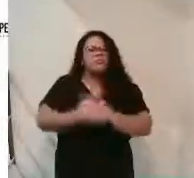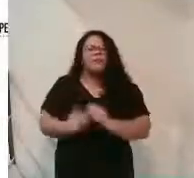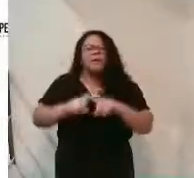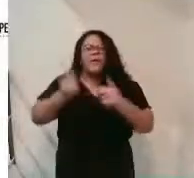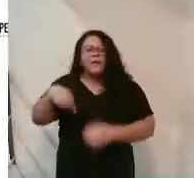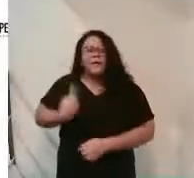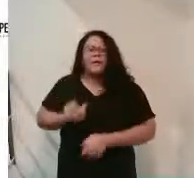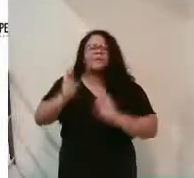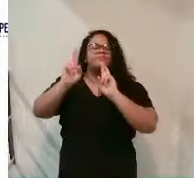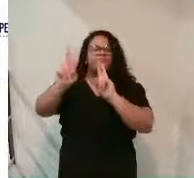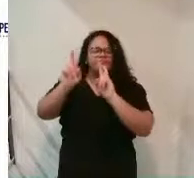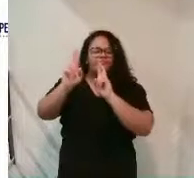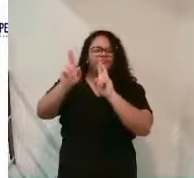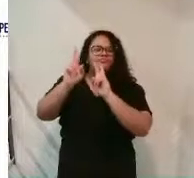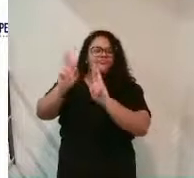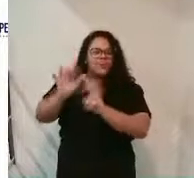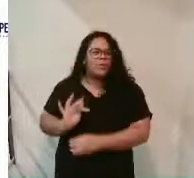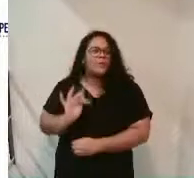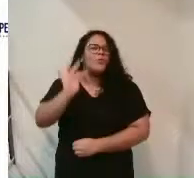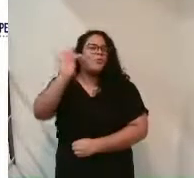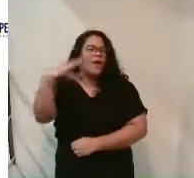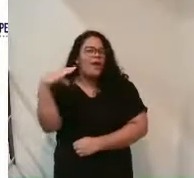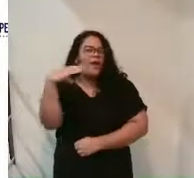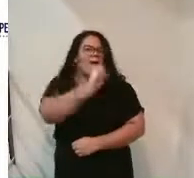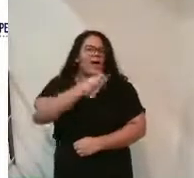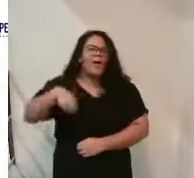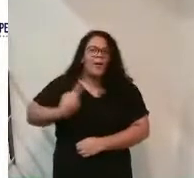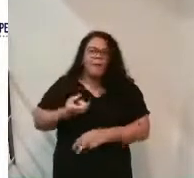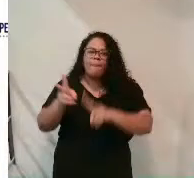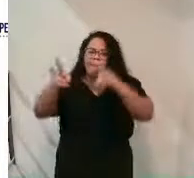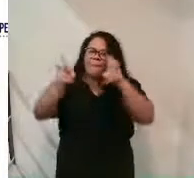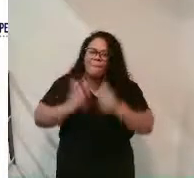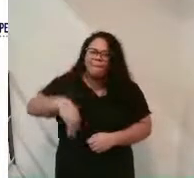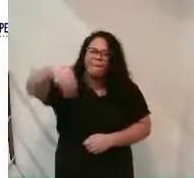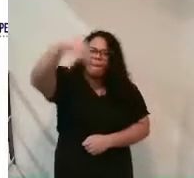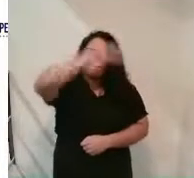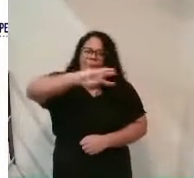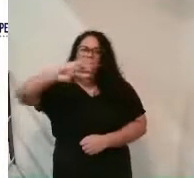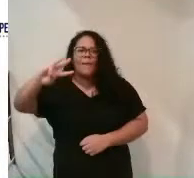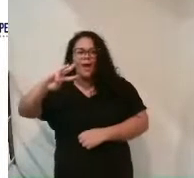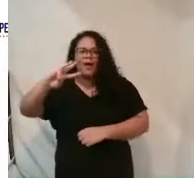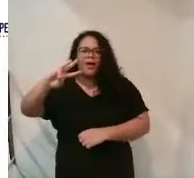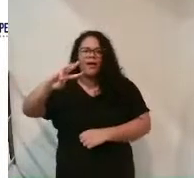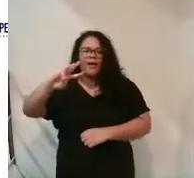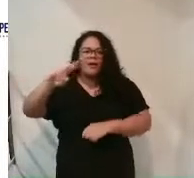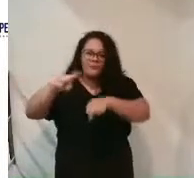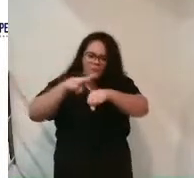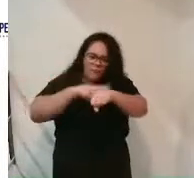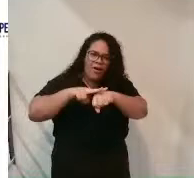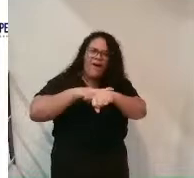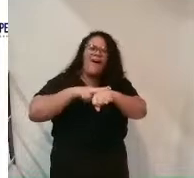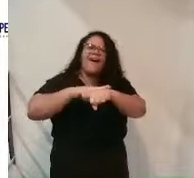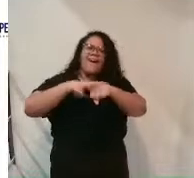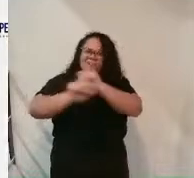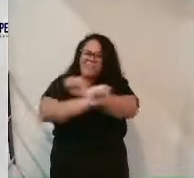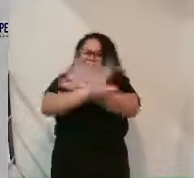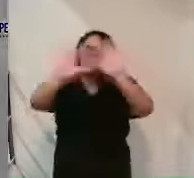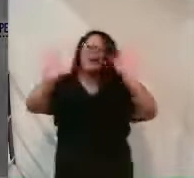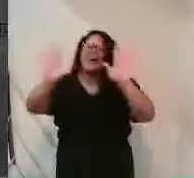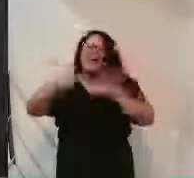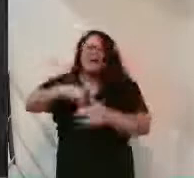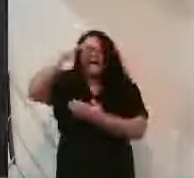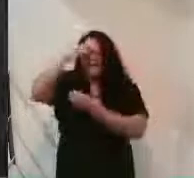breve, nós vamos poder ver esse mapa de Pernambuco todo verde. E eu creio que é com a ajuda